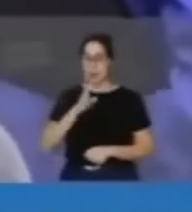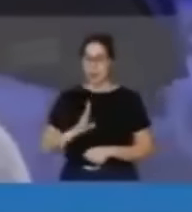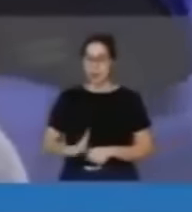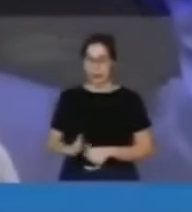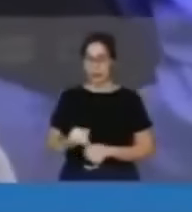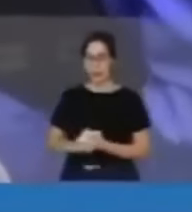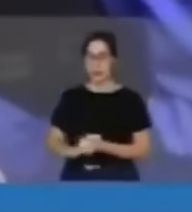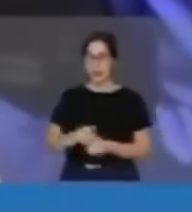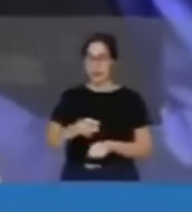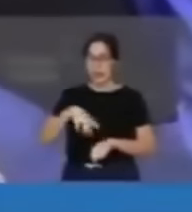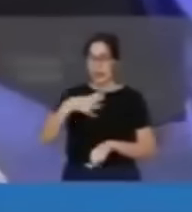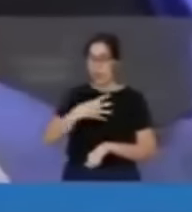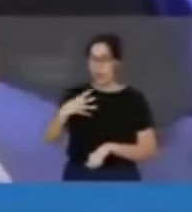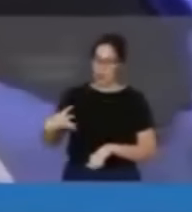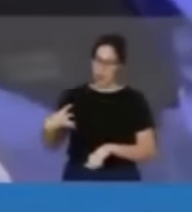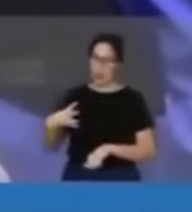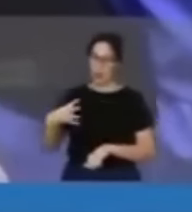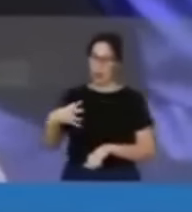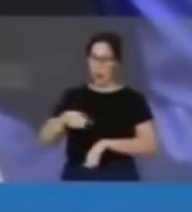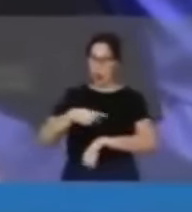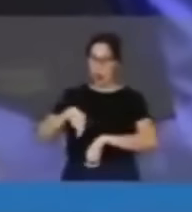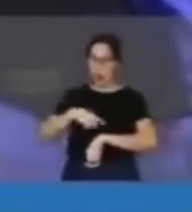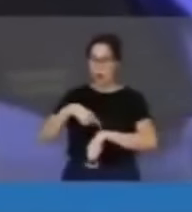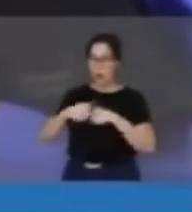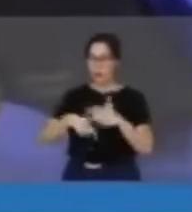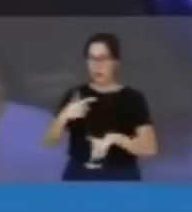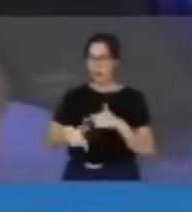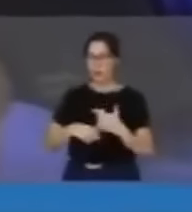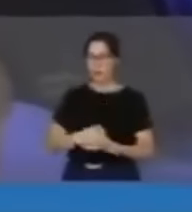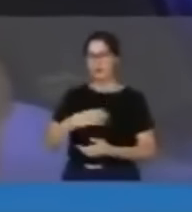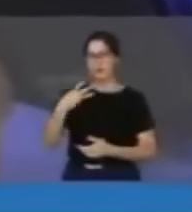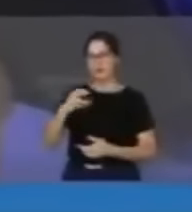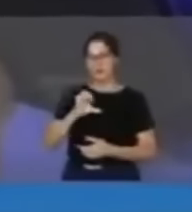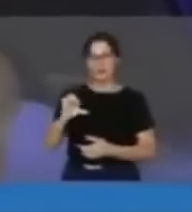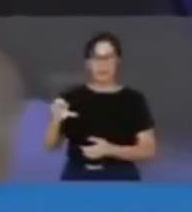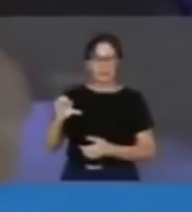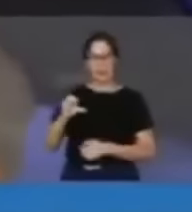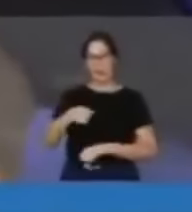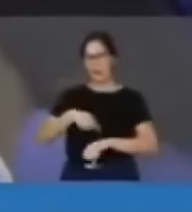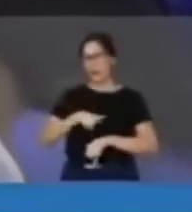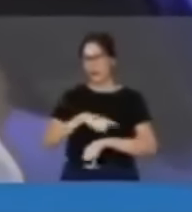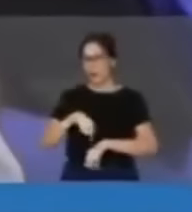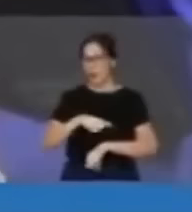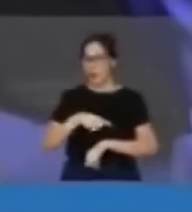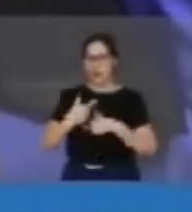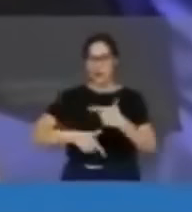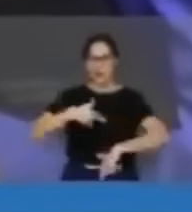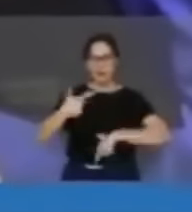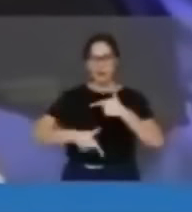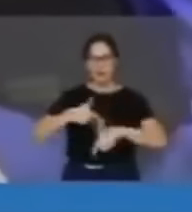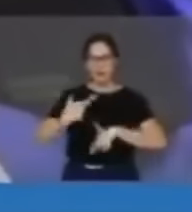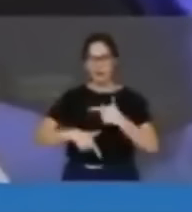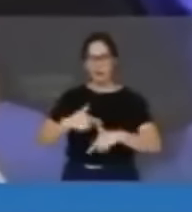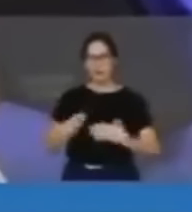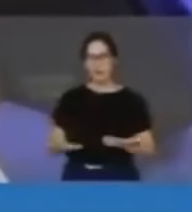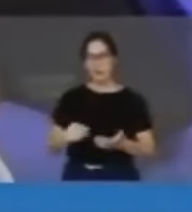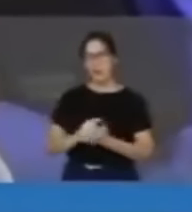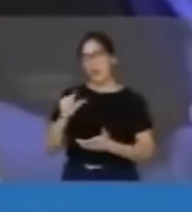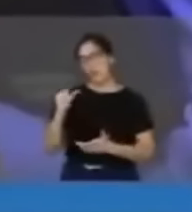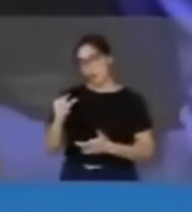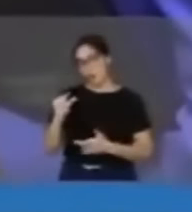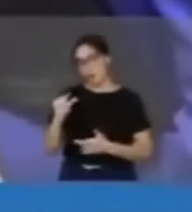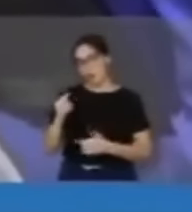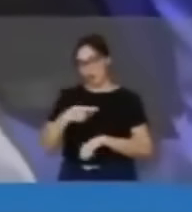a jornada máxima é de 44 horas, mas a média é de 39 horas. É muito tempo trabalhado para pouco tempo de